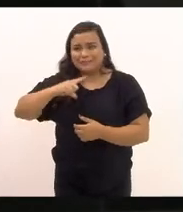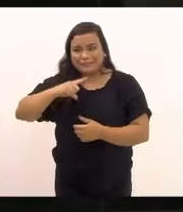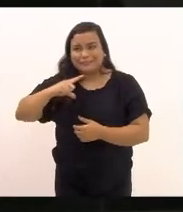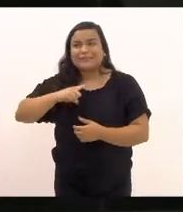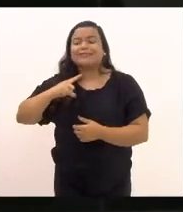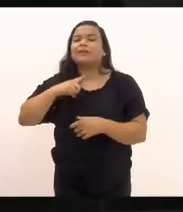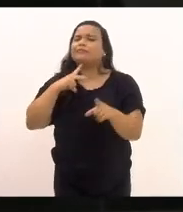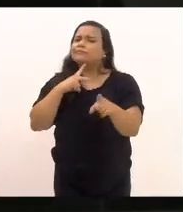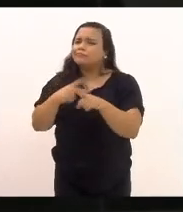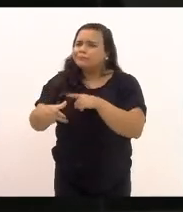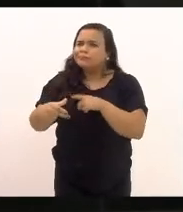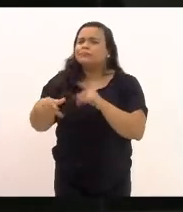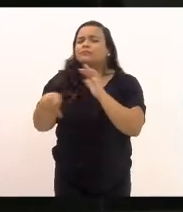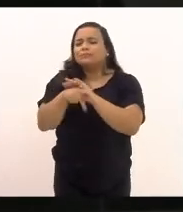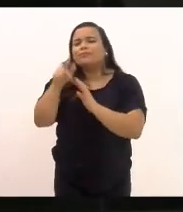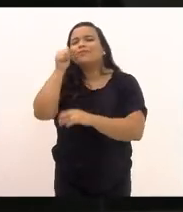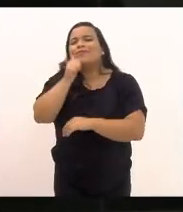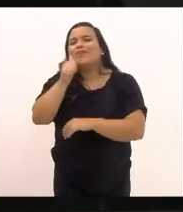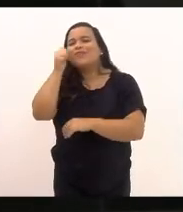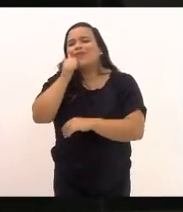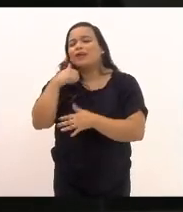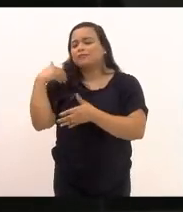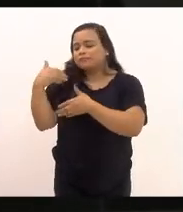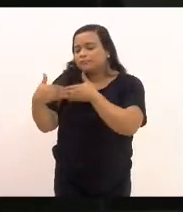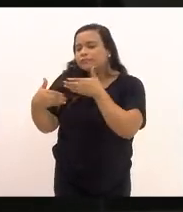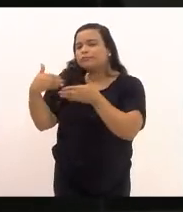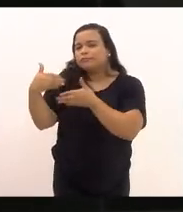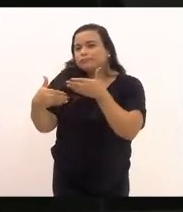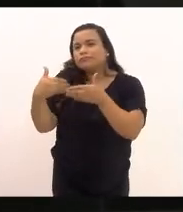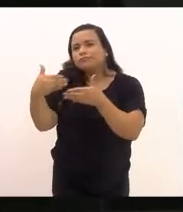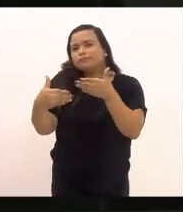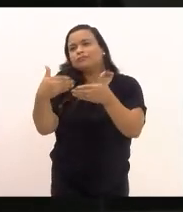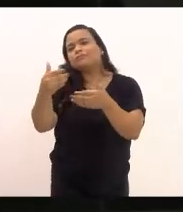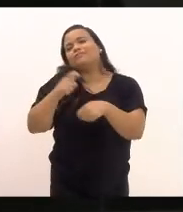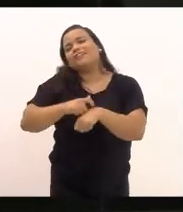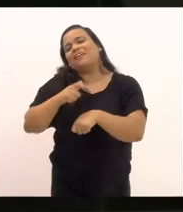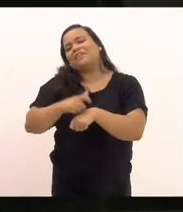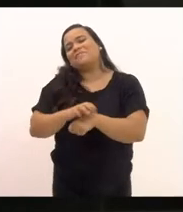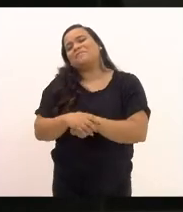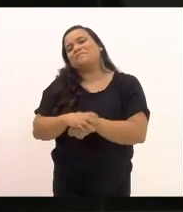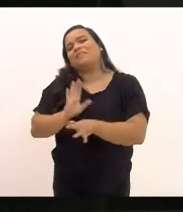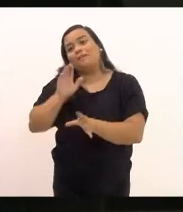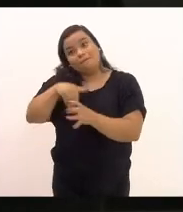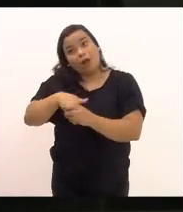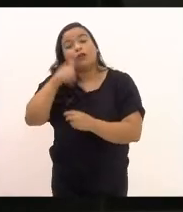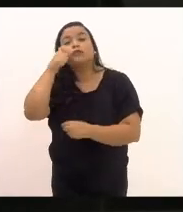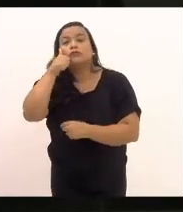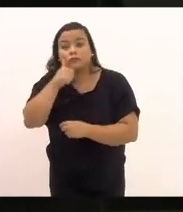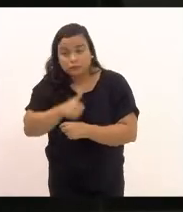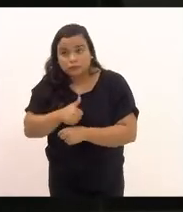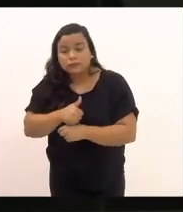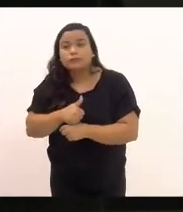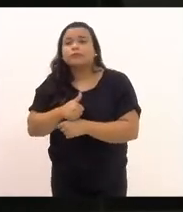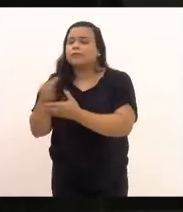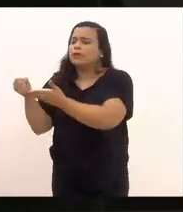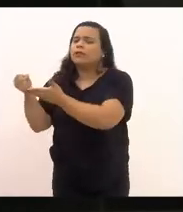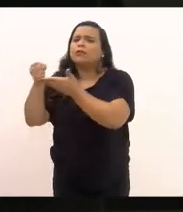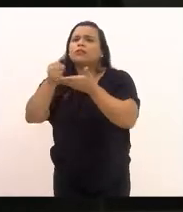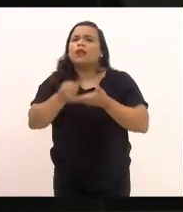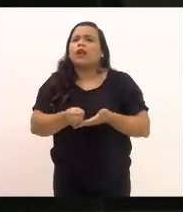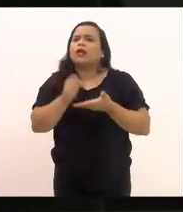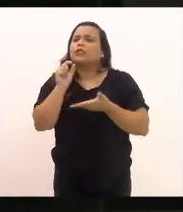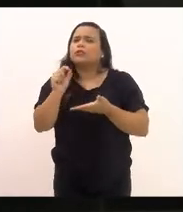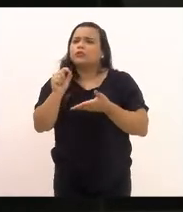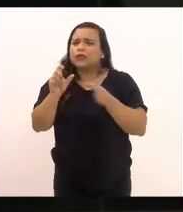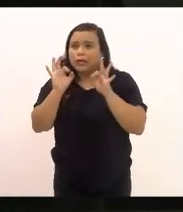as conquistas das mulheres no decorrer do tempo. O voto feminino, ele traz, ao ser